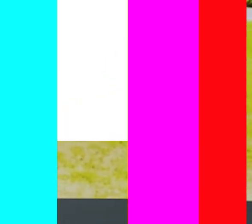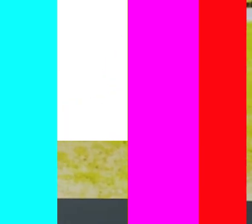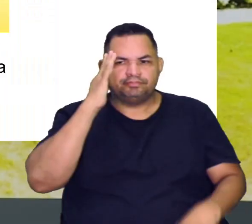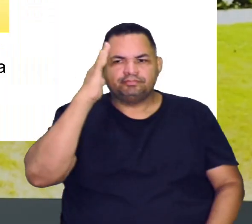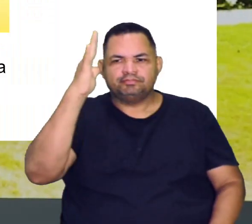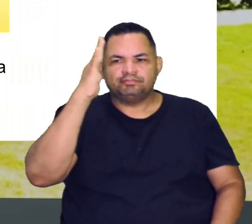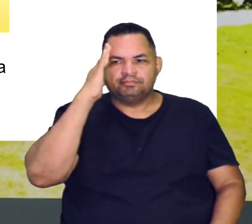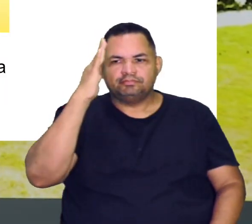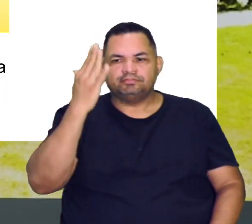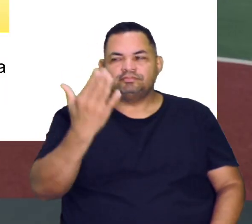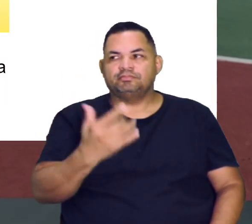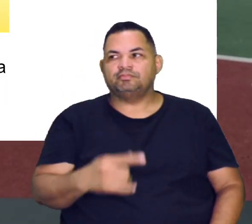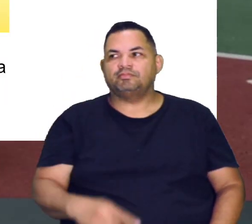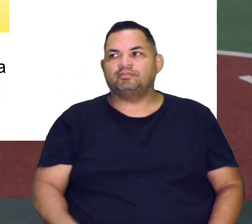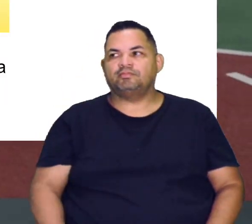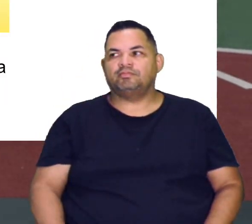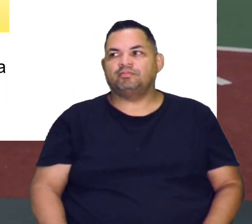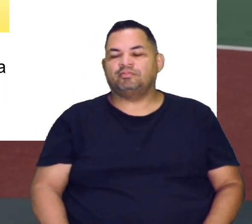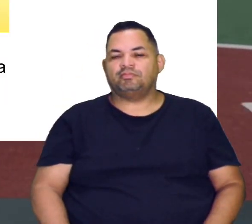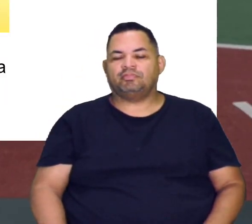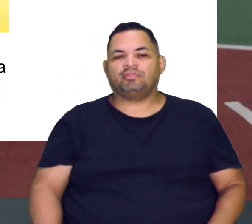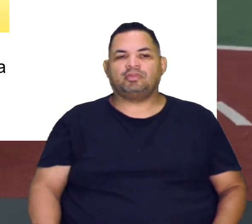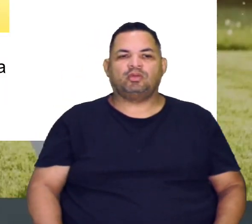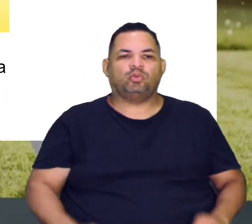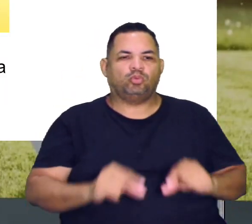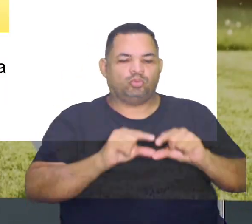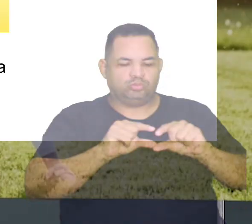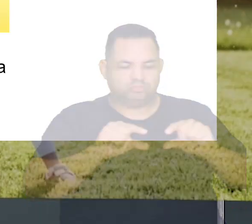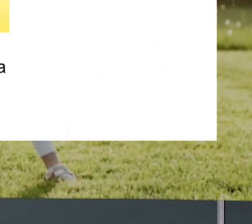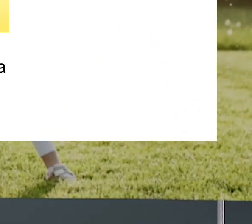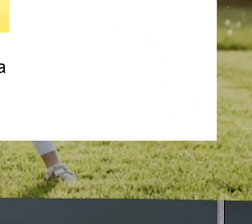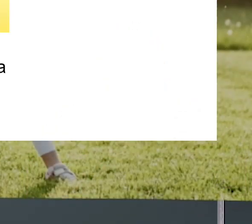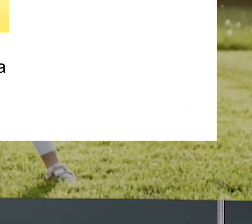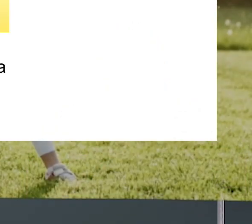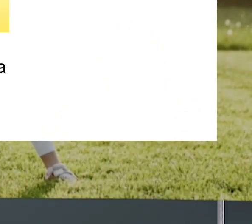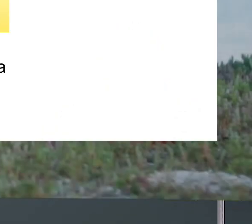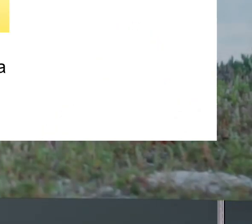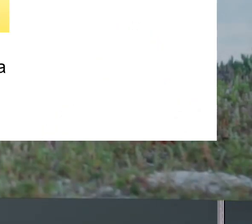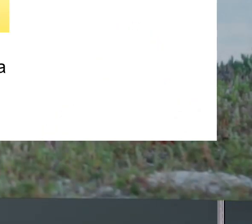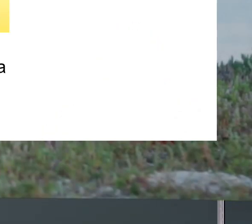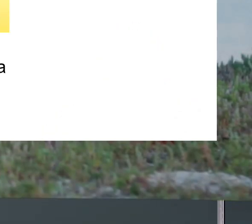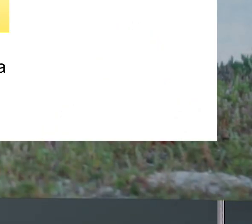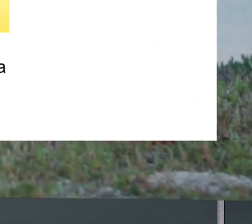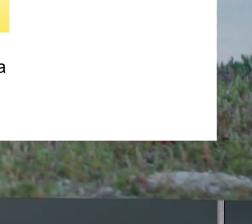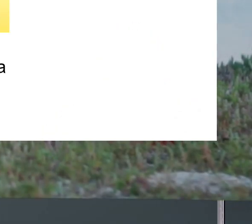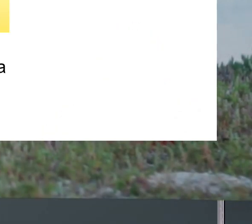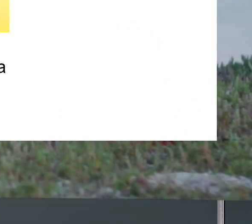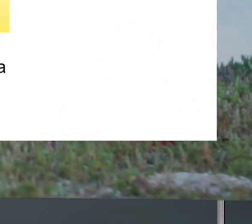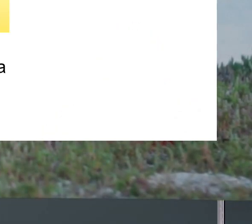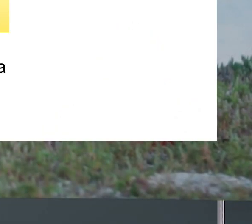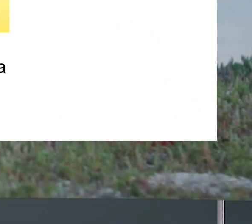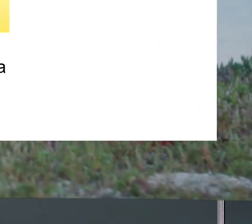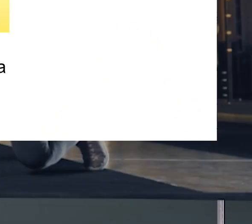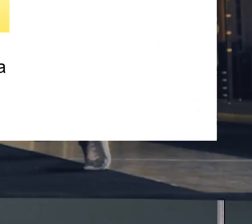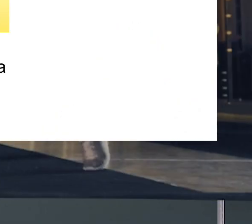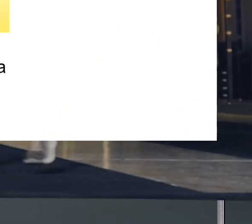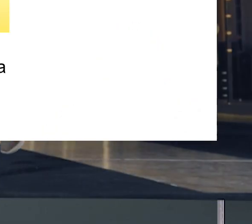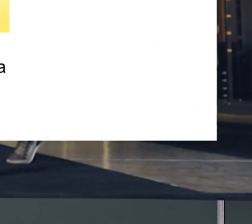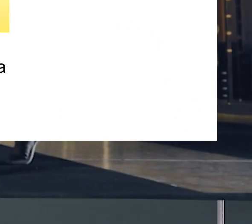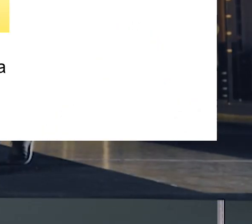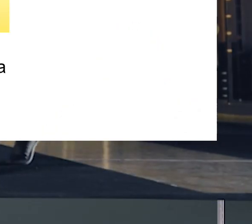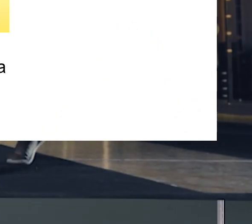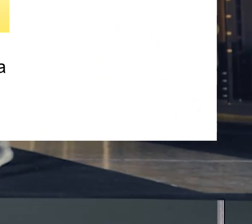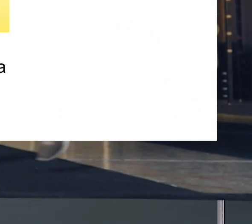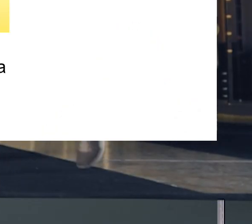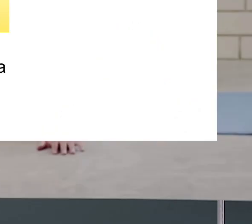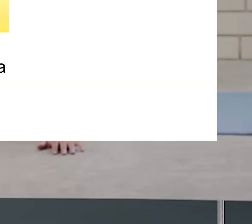comigo, caríssimo estudante, uma tubulação, um cano de 100, sabe? O cano de 100? Pois é, no cano de